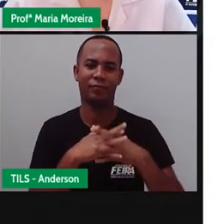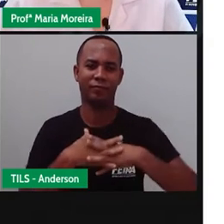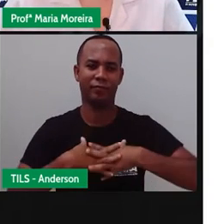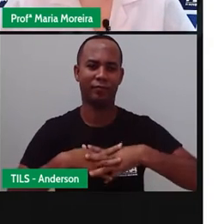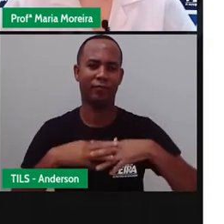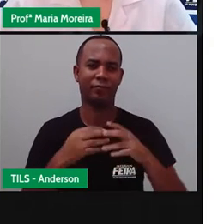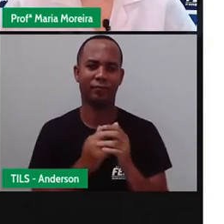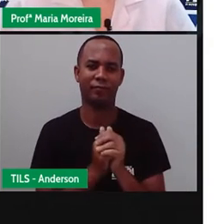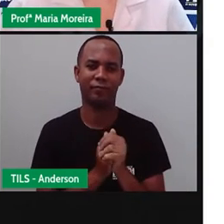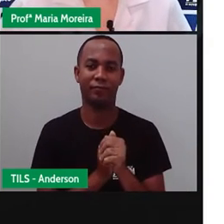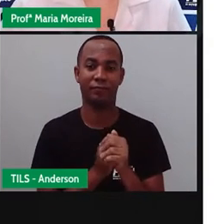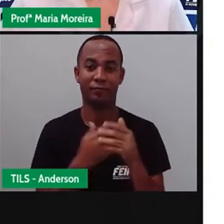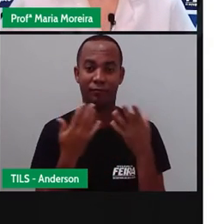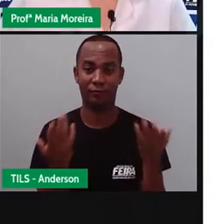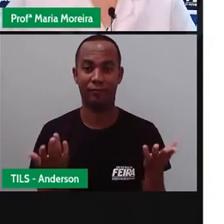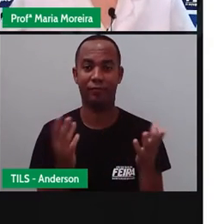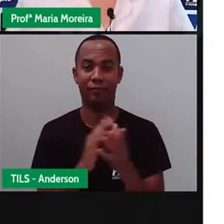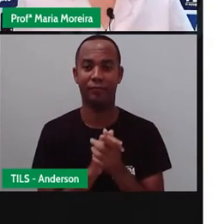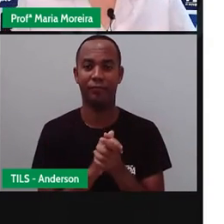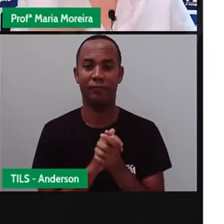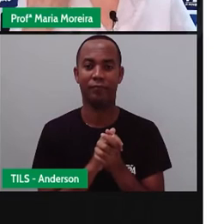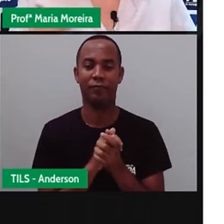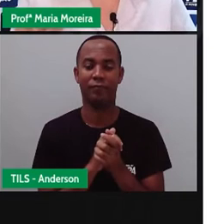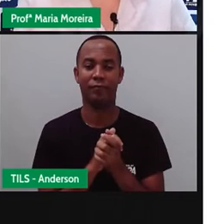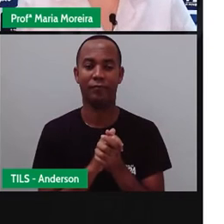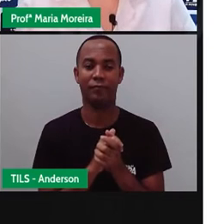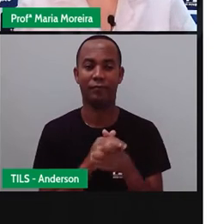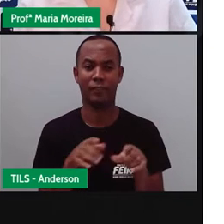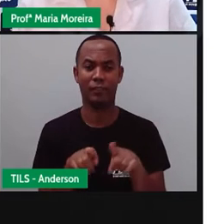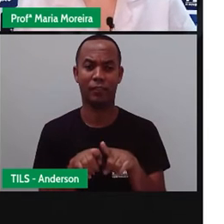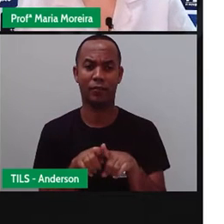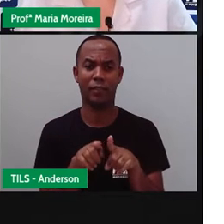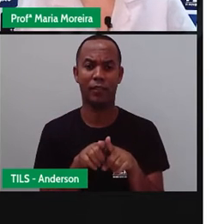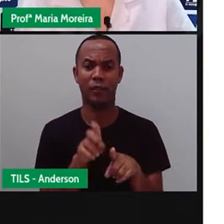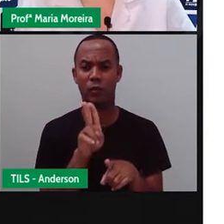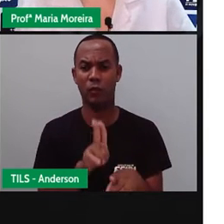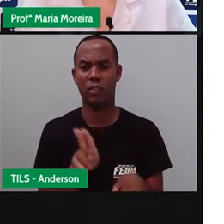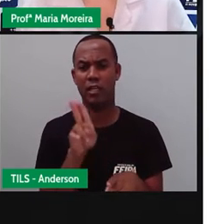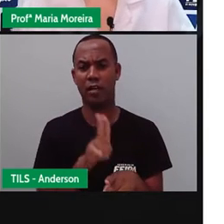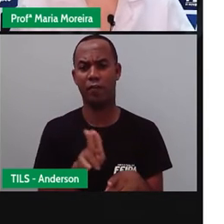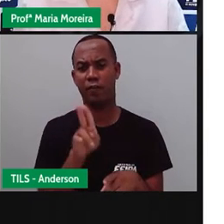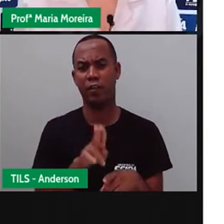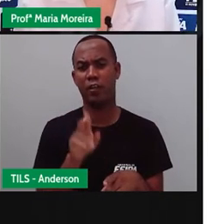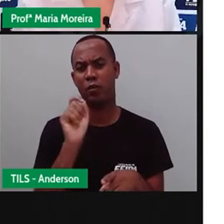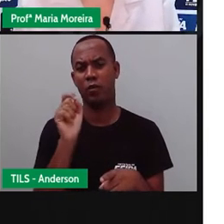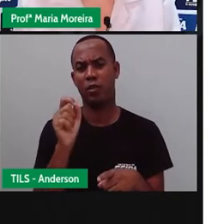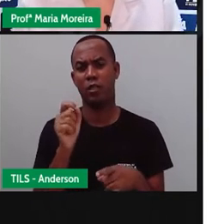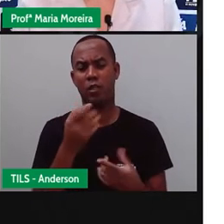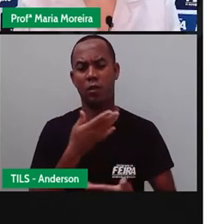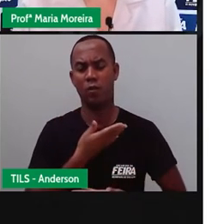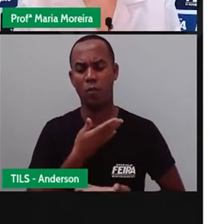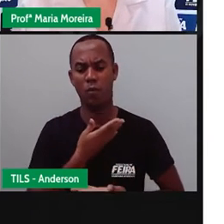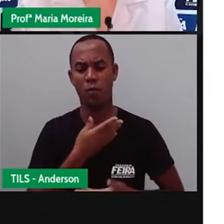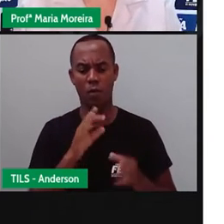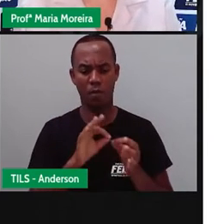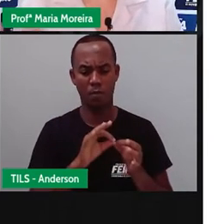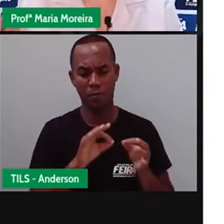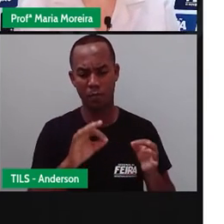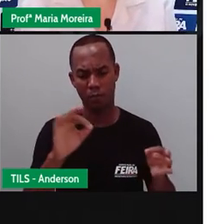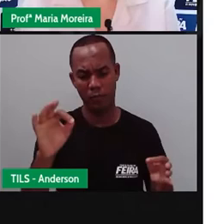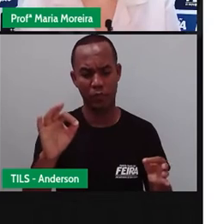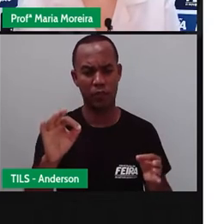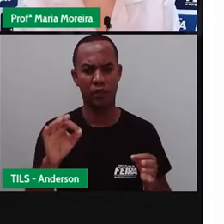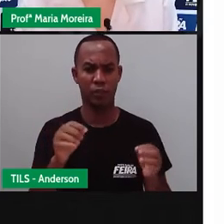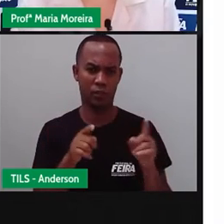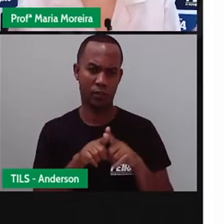vou continuar ensinando tá bom É esse também usavam que as páginas do corpo para medir as extensões lembra que a gente